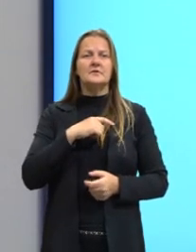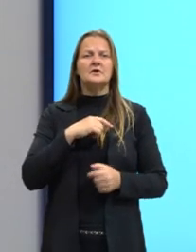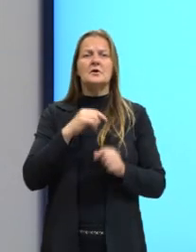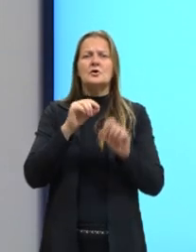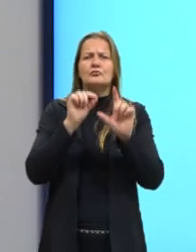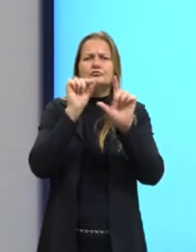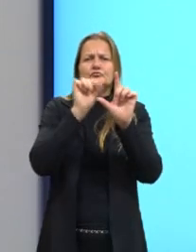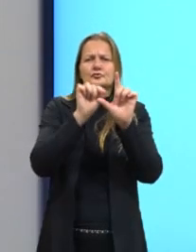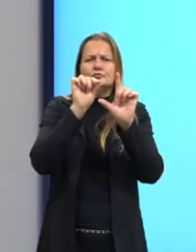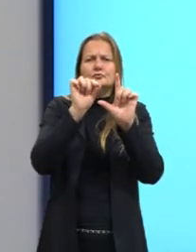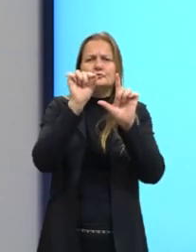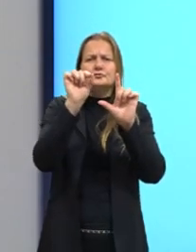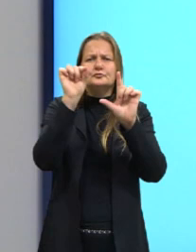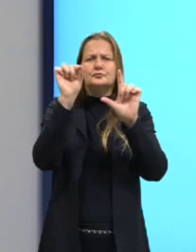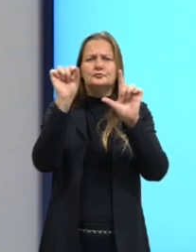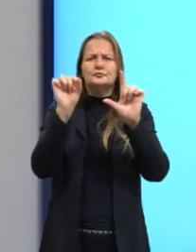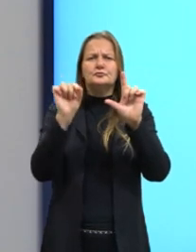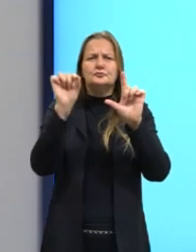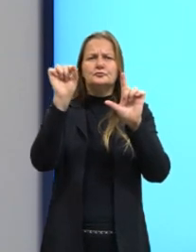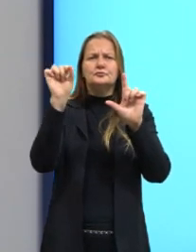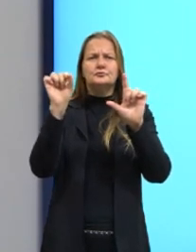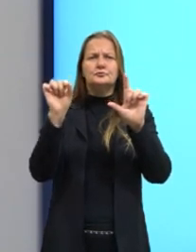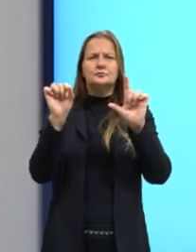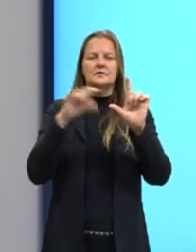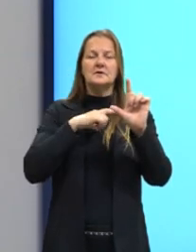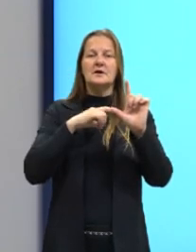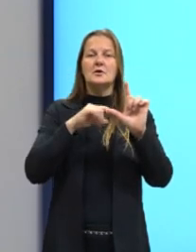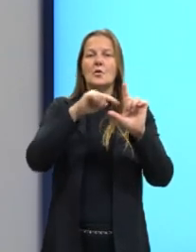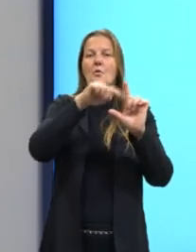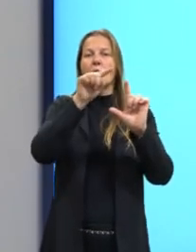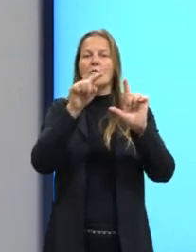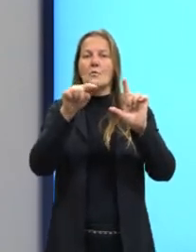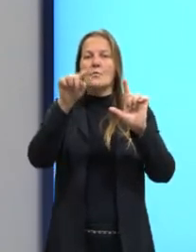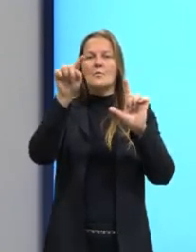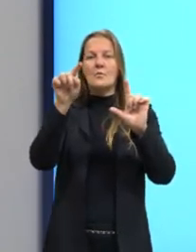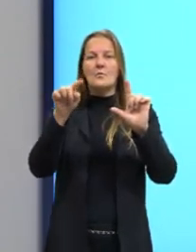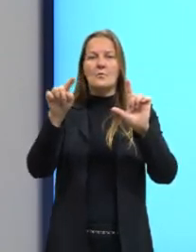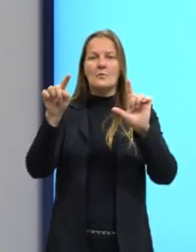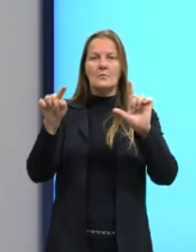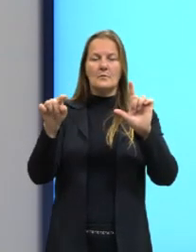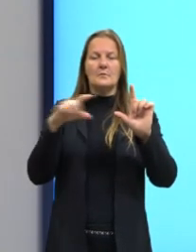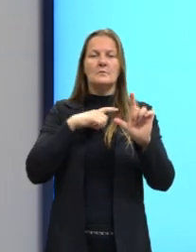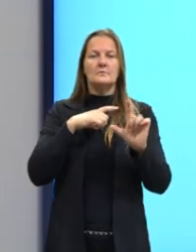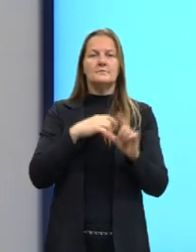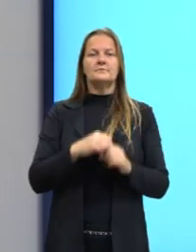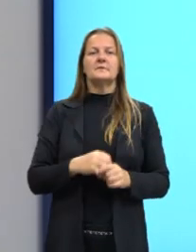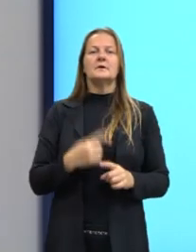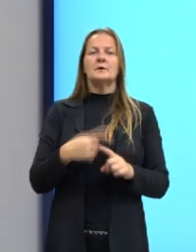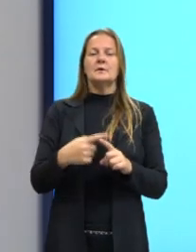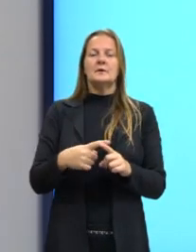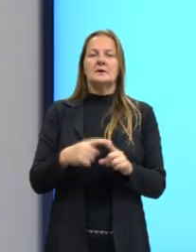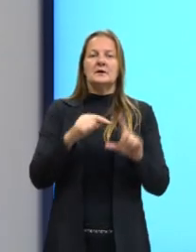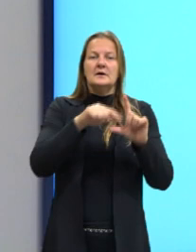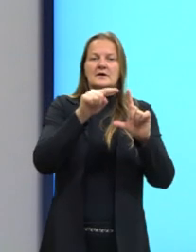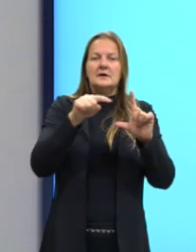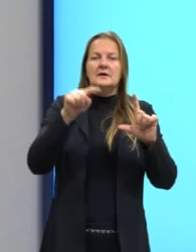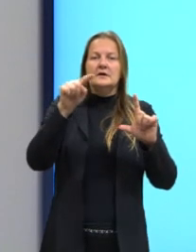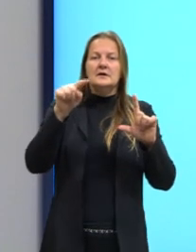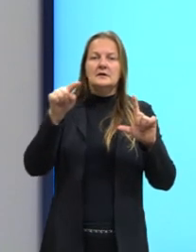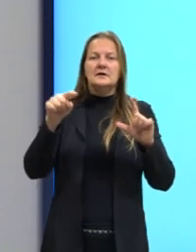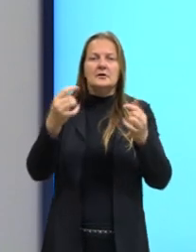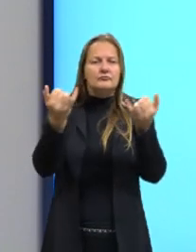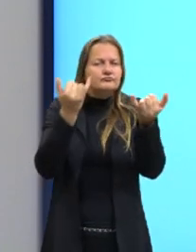definido com pontos bem definidos Onde existe uma linha então que segue esses pontos e essa linha Então